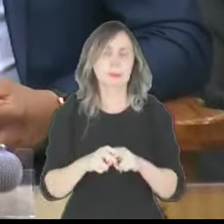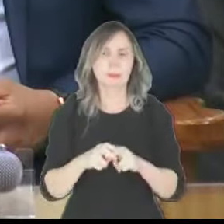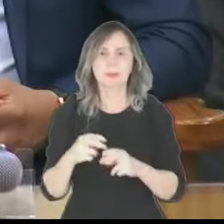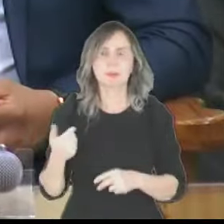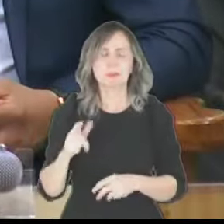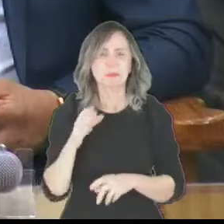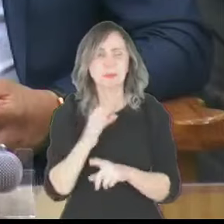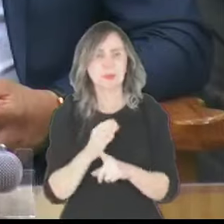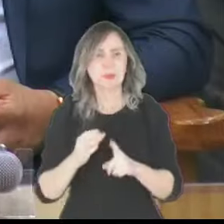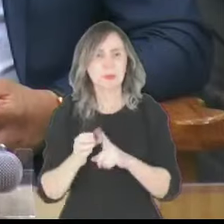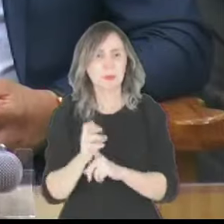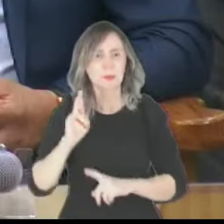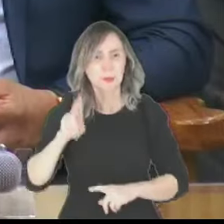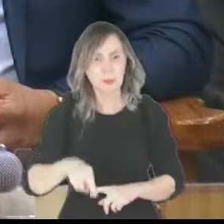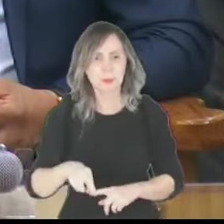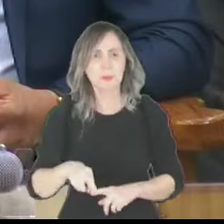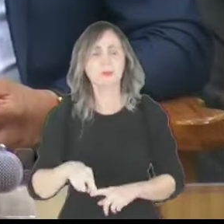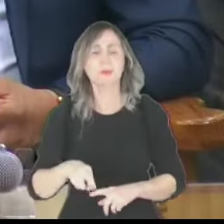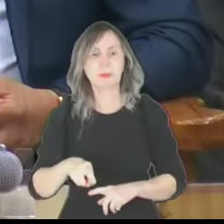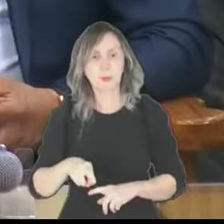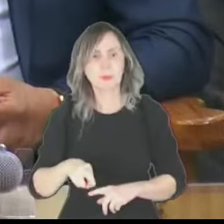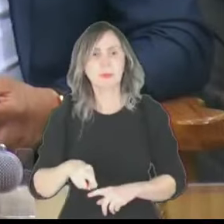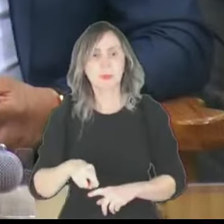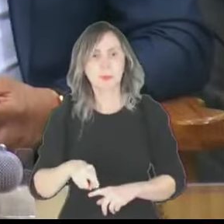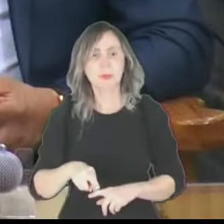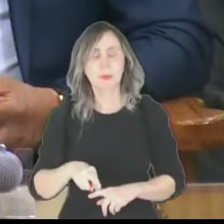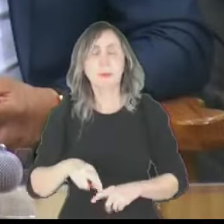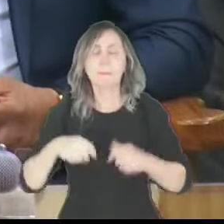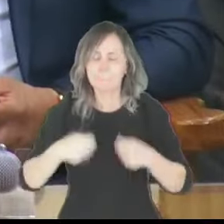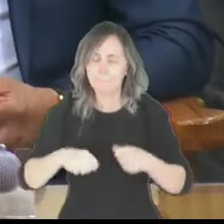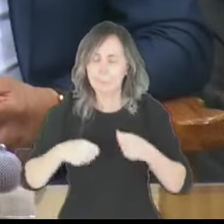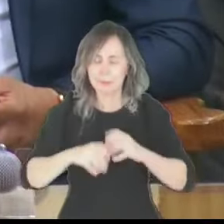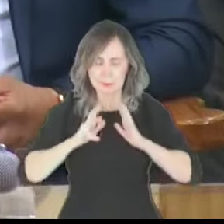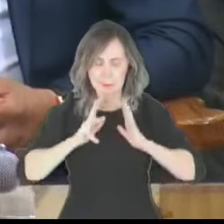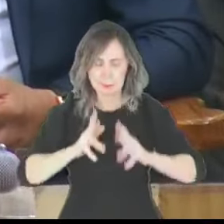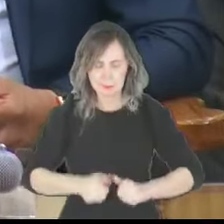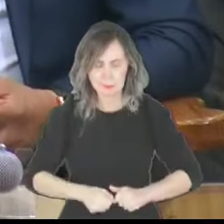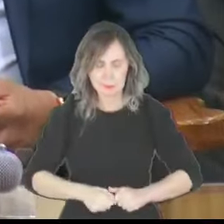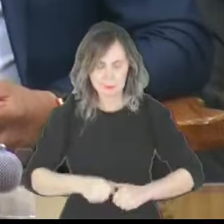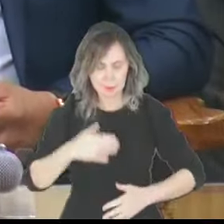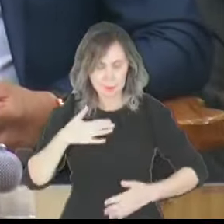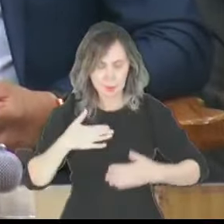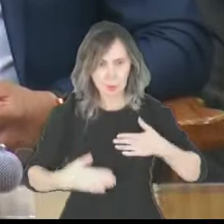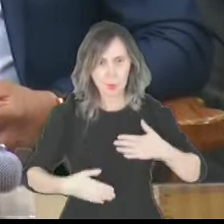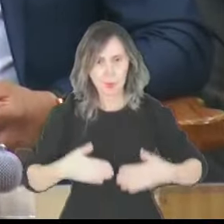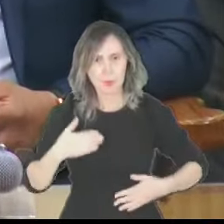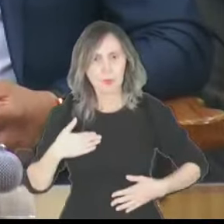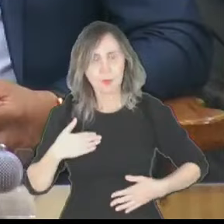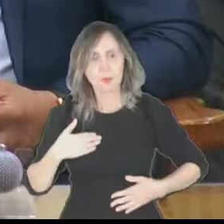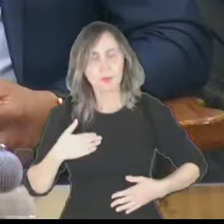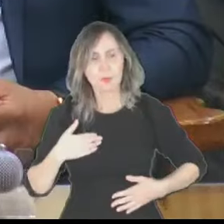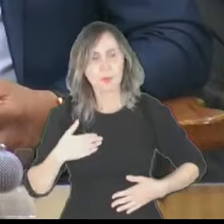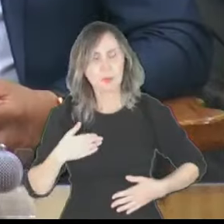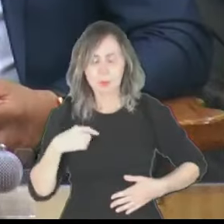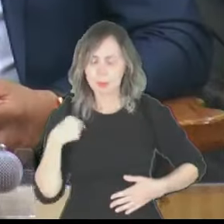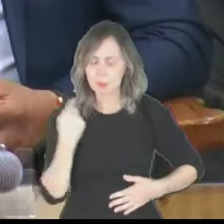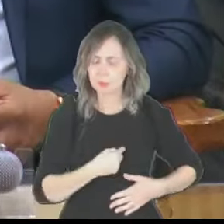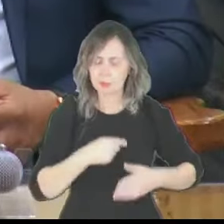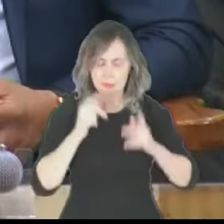sem santificação do corpo da nossa humanidade. Da nossa